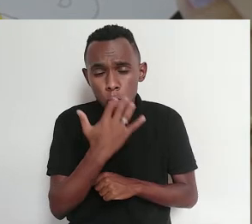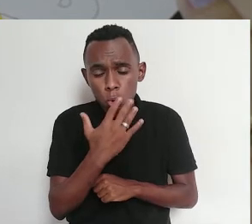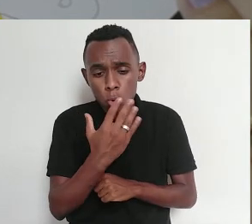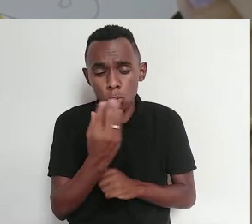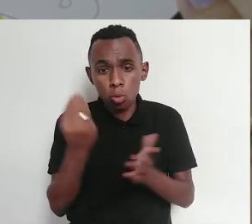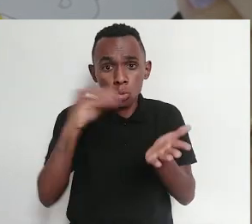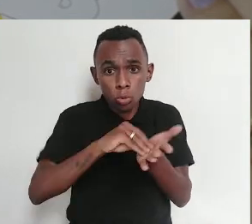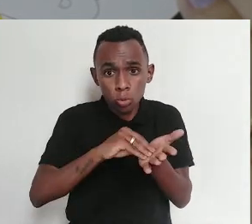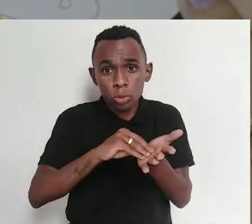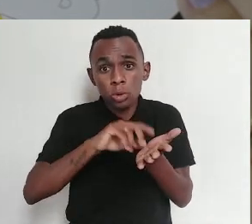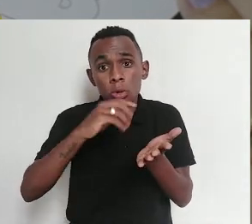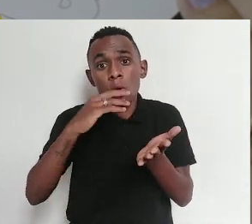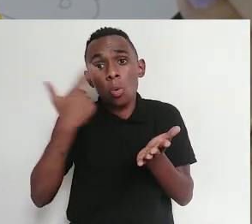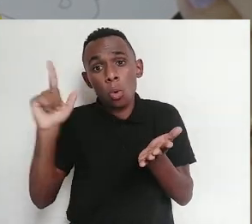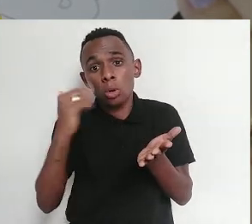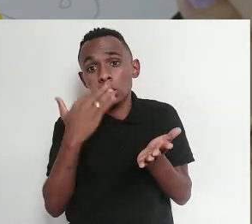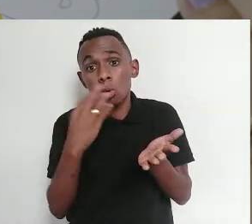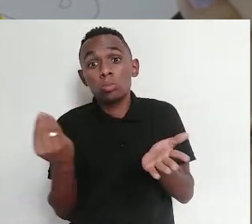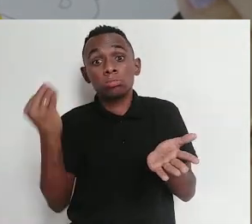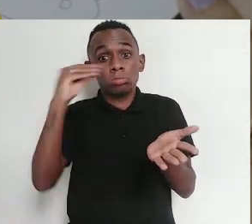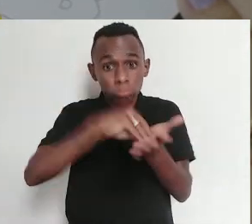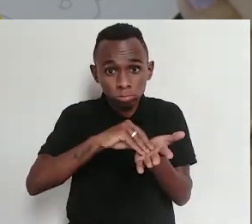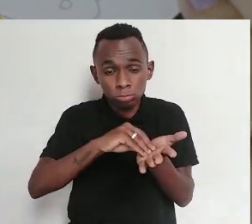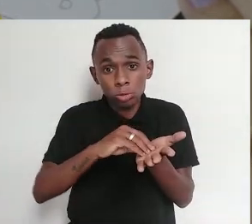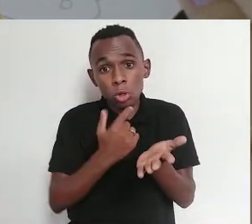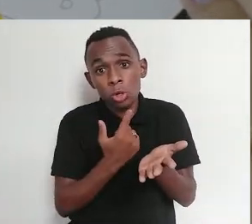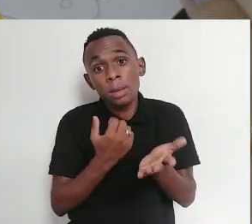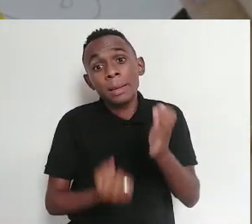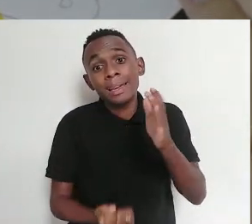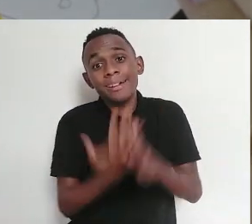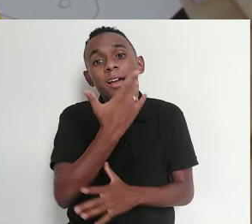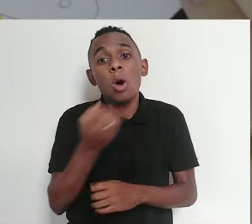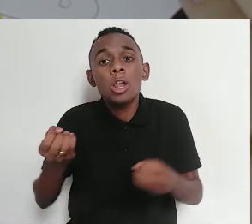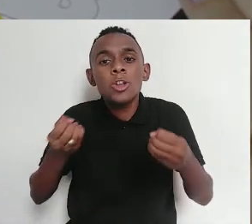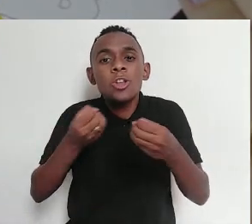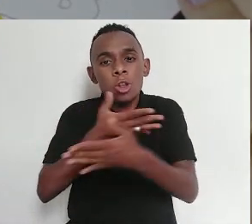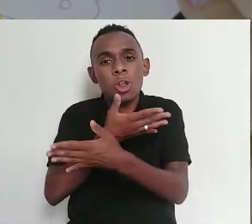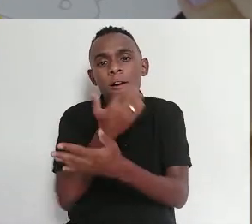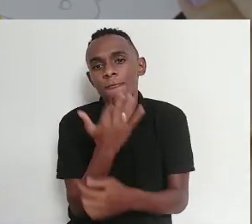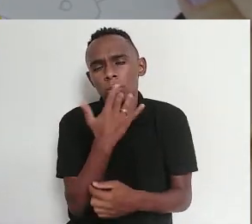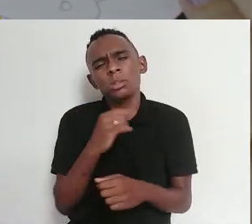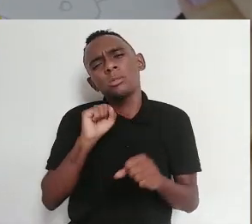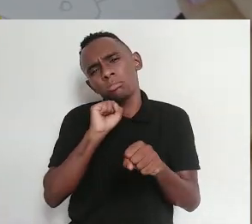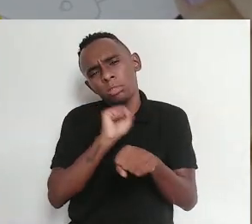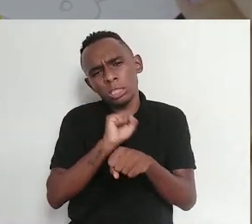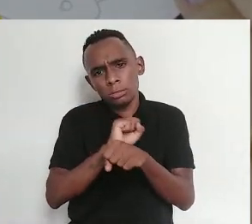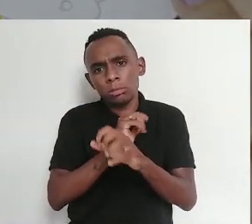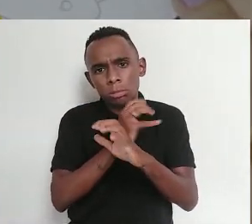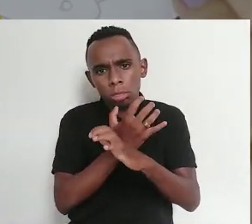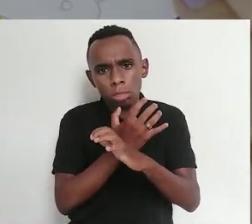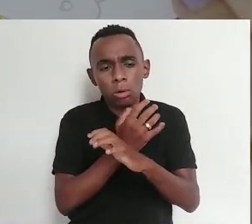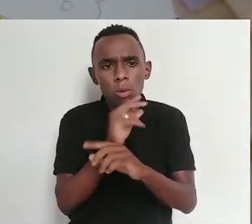uma terceira cor. Então, eu espero ela secar um pouco e aí eu já